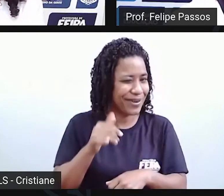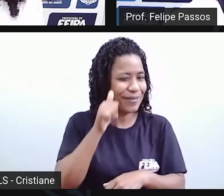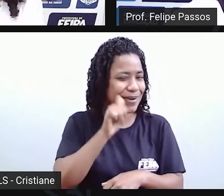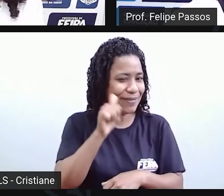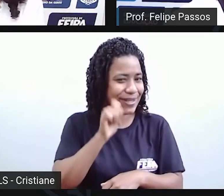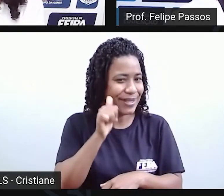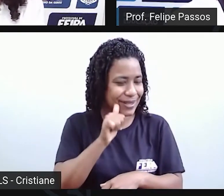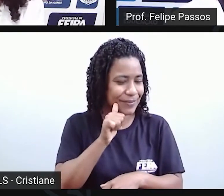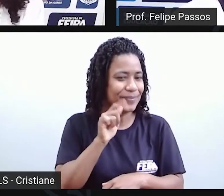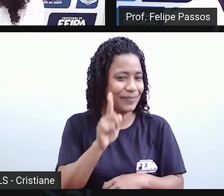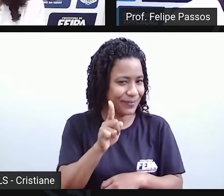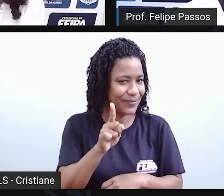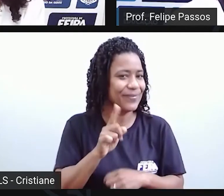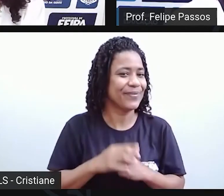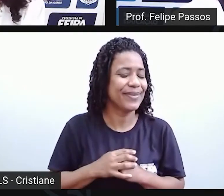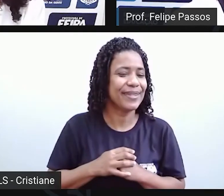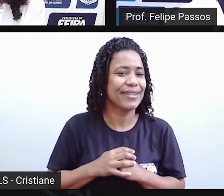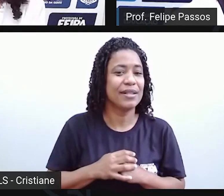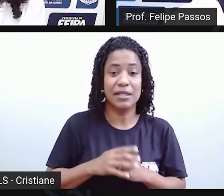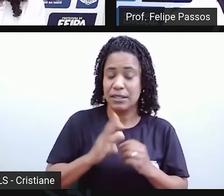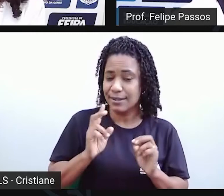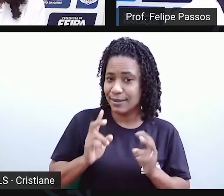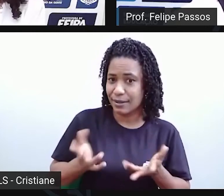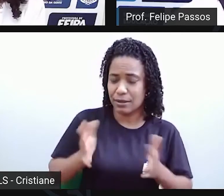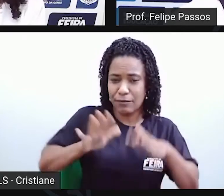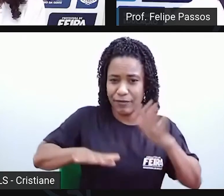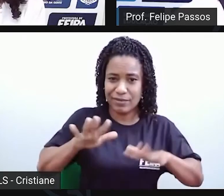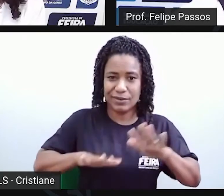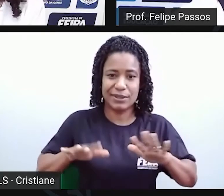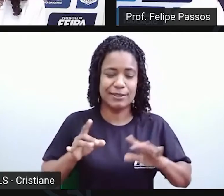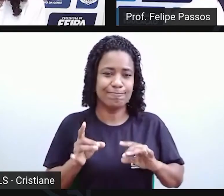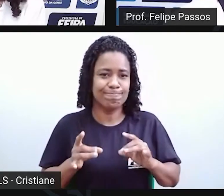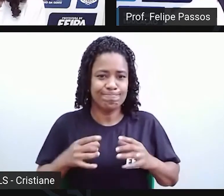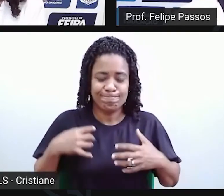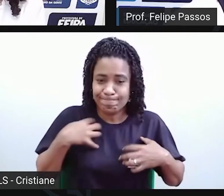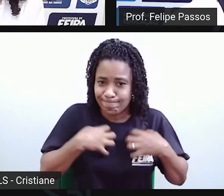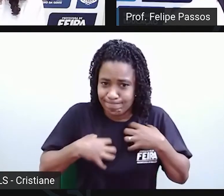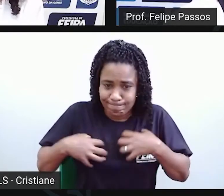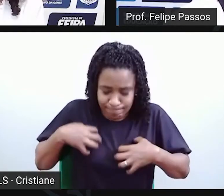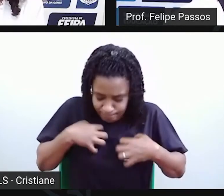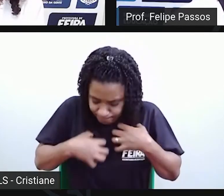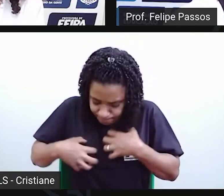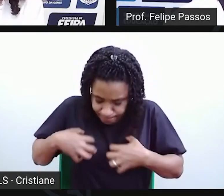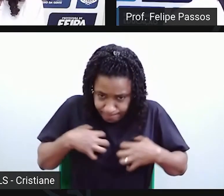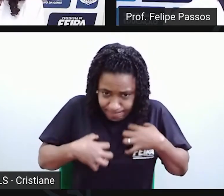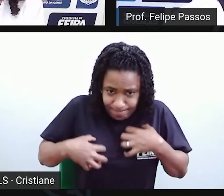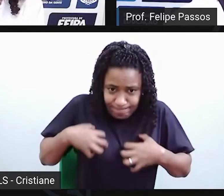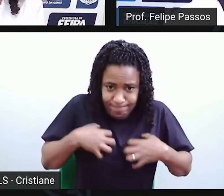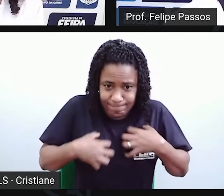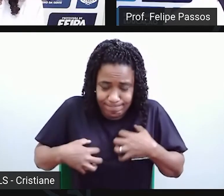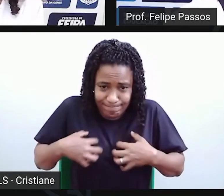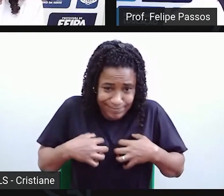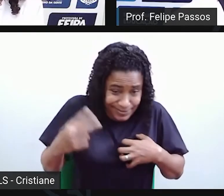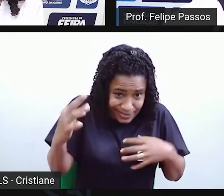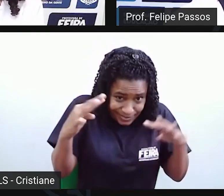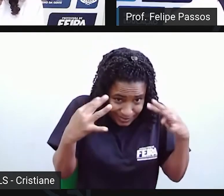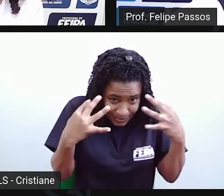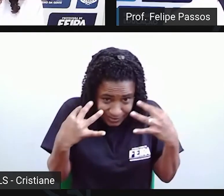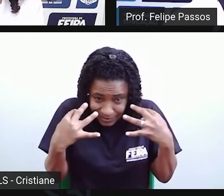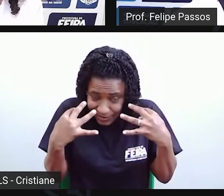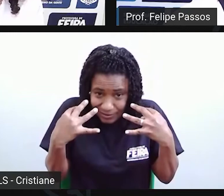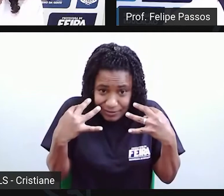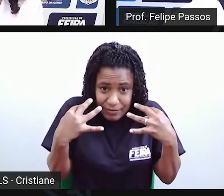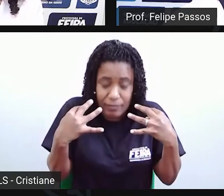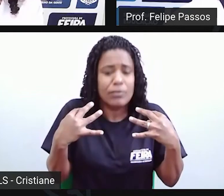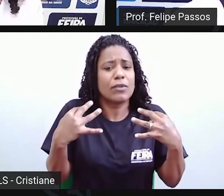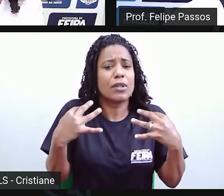Toda vez que você se sentir insegura sobre alguma coisa em relação à sua imagem, sempre se pergunte, quem é que ganha com a